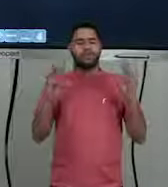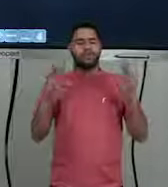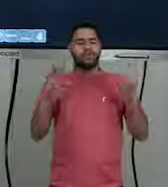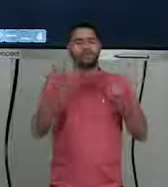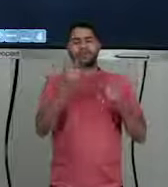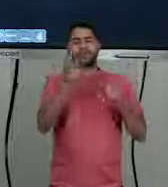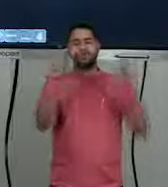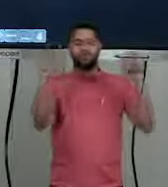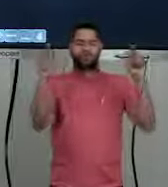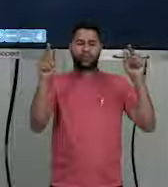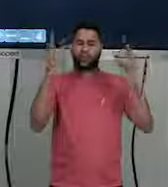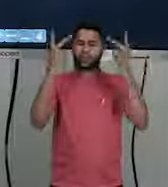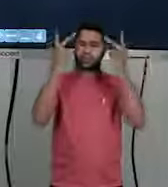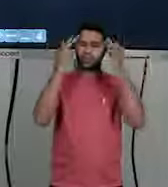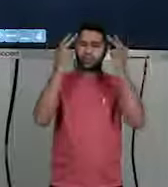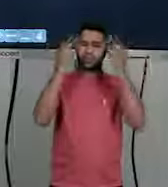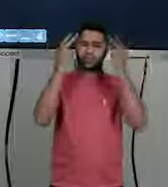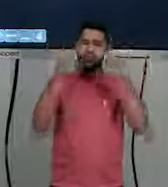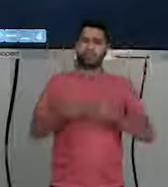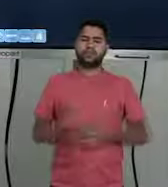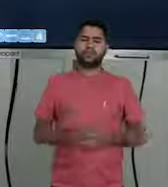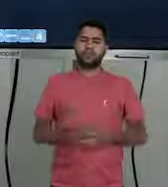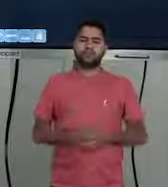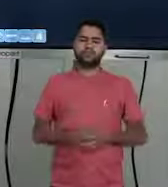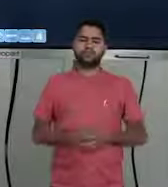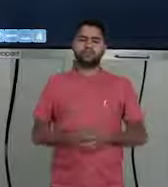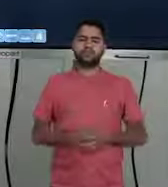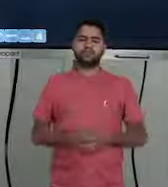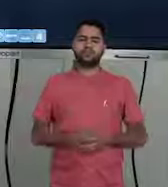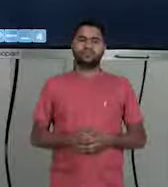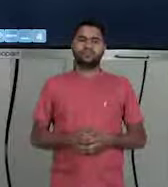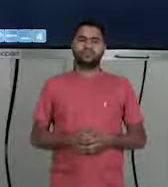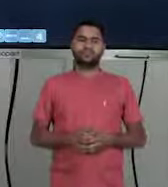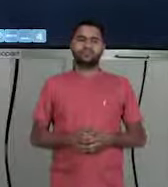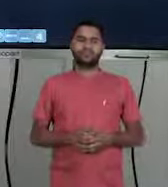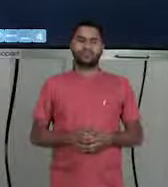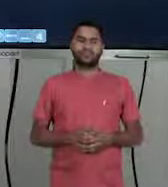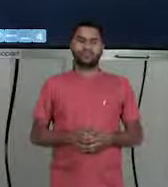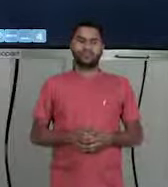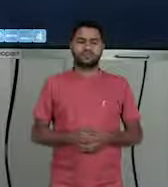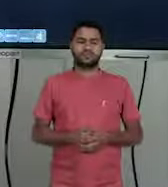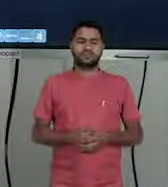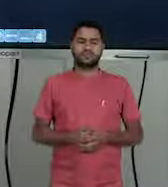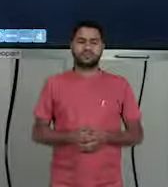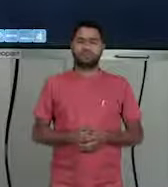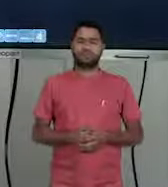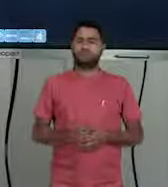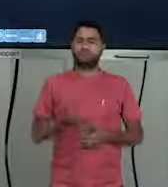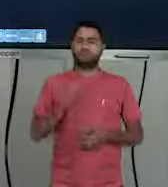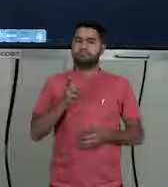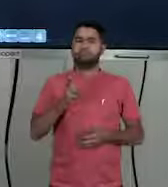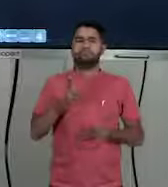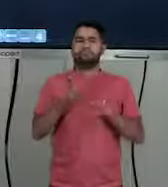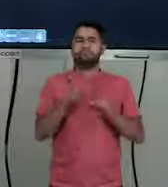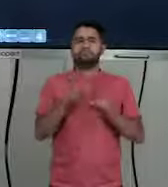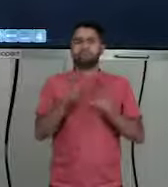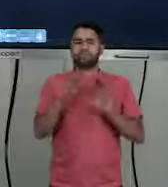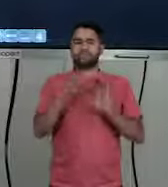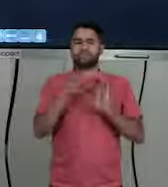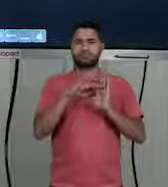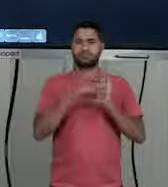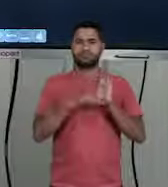os outros cômodos, né? A energia elétrica vai chegar normalmente nas outras lâmpadas acendendo as mesmas e os equipamentos que eu